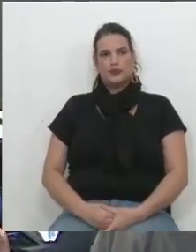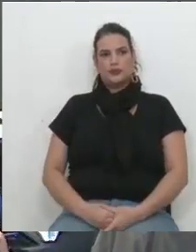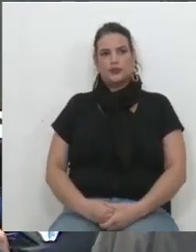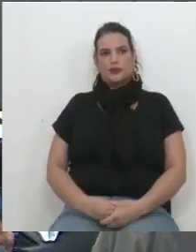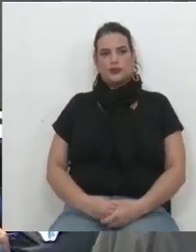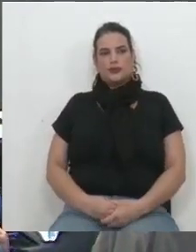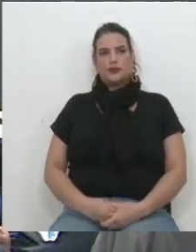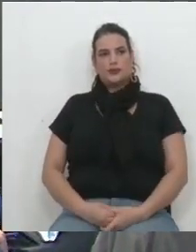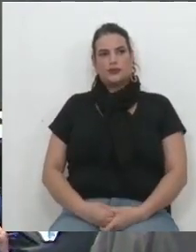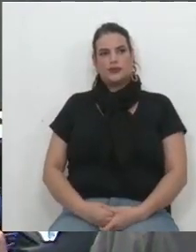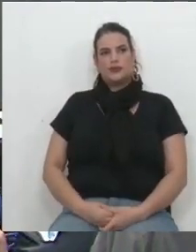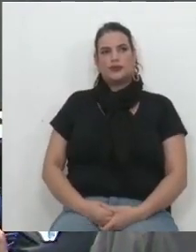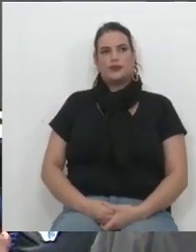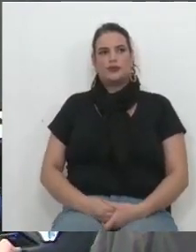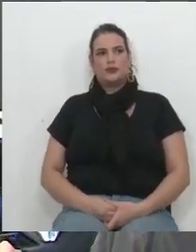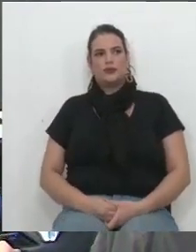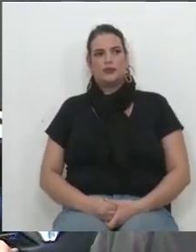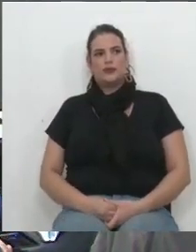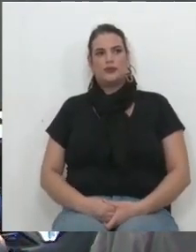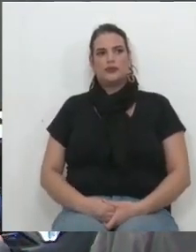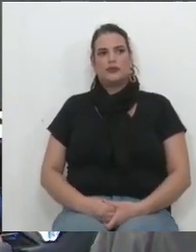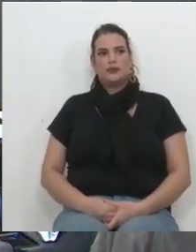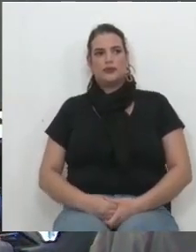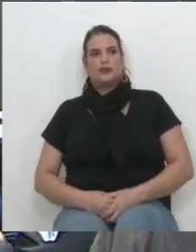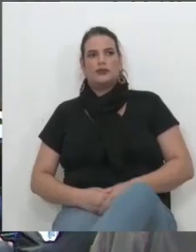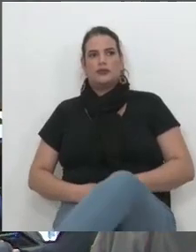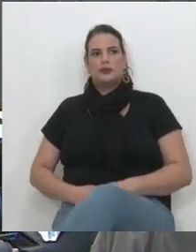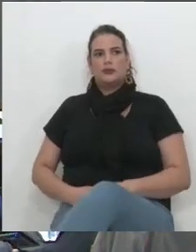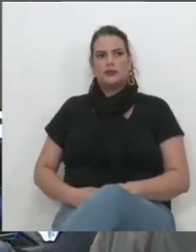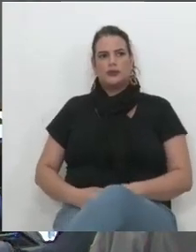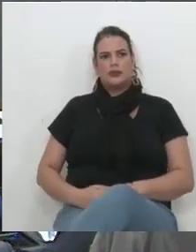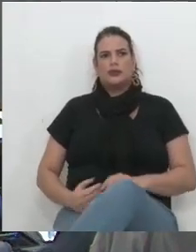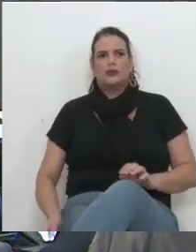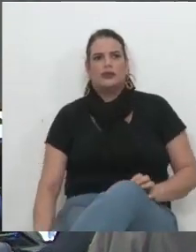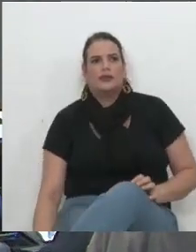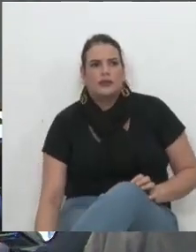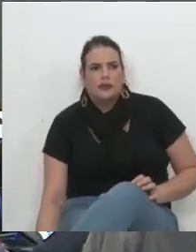discutir, vereadora Janete Rocha. Pietá.